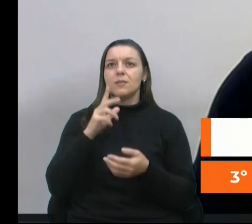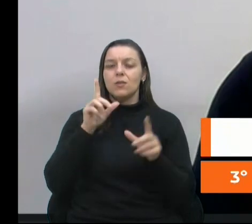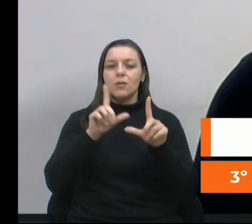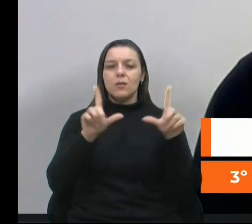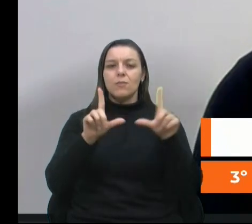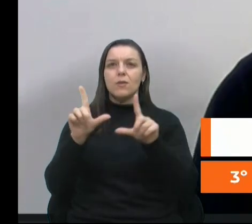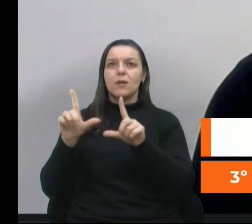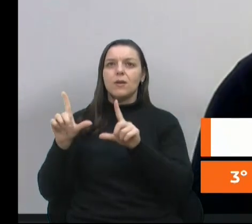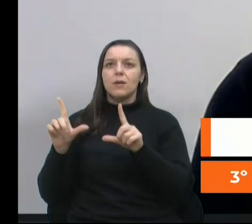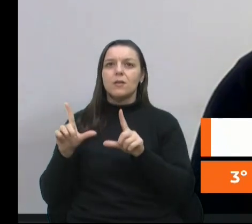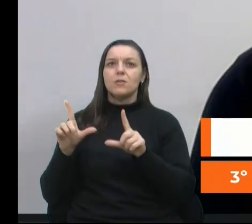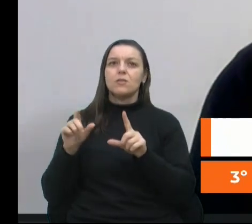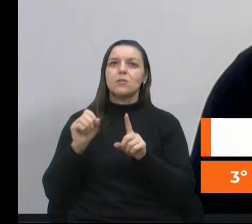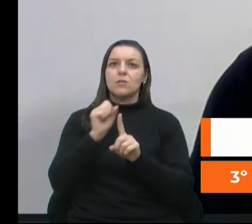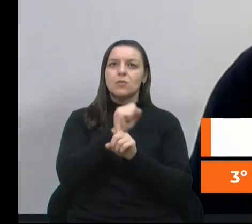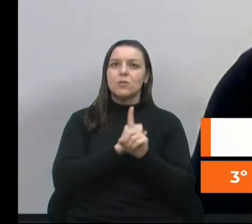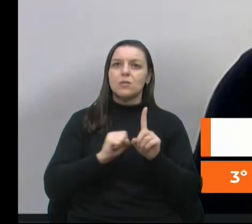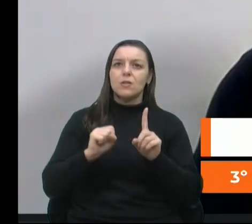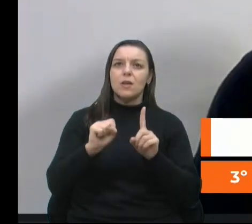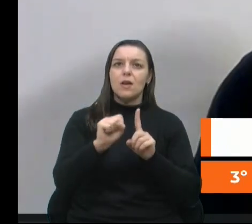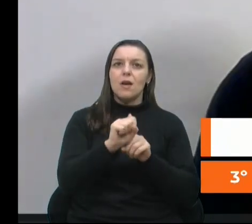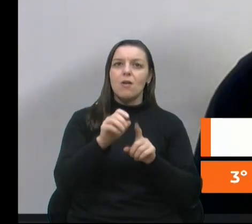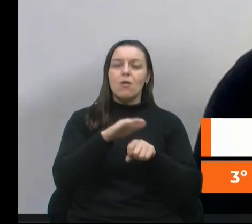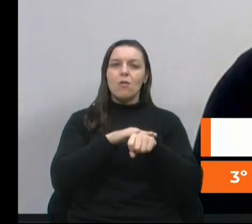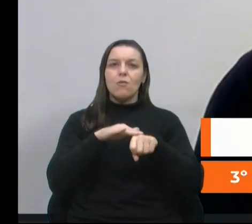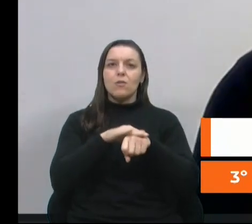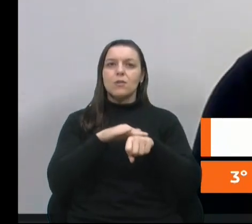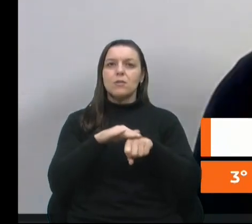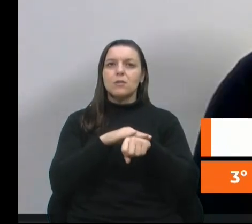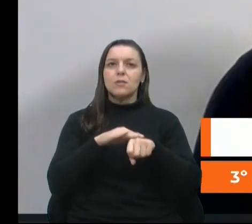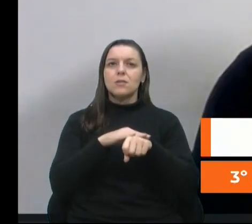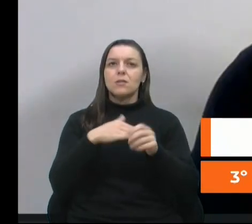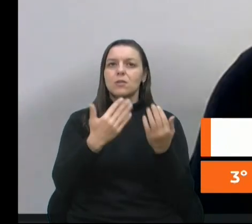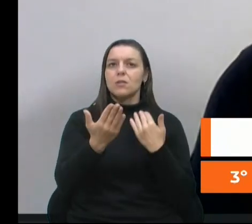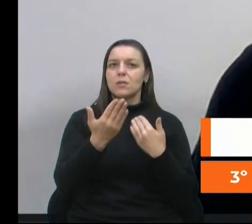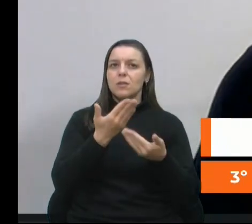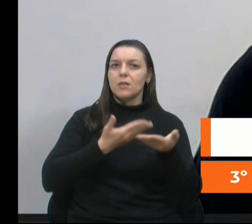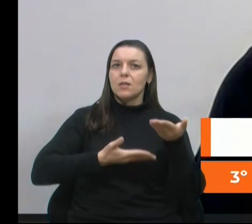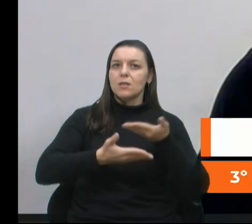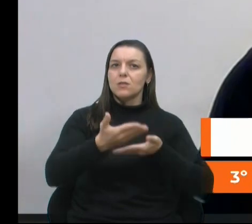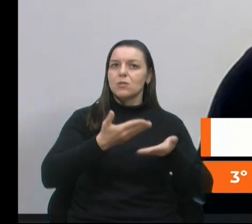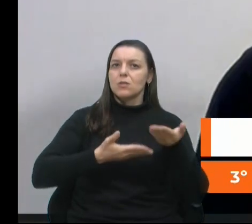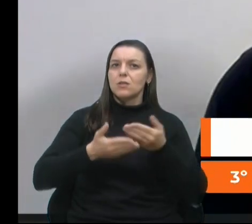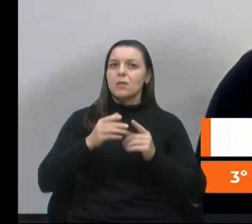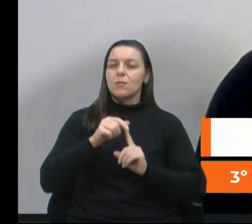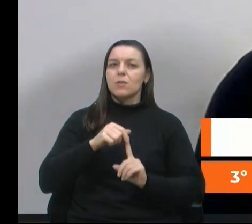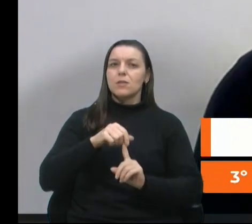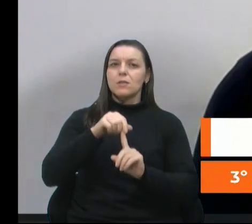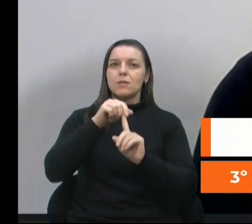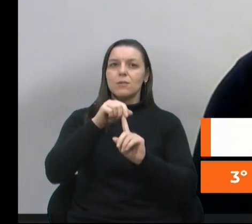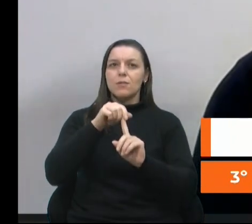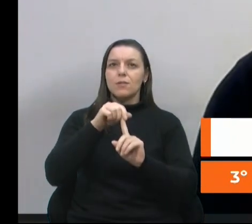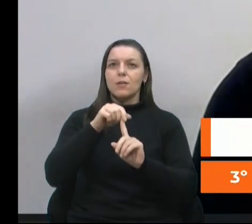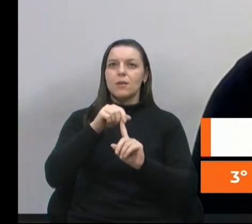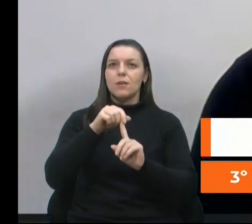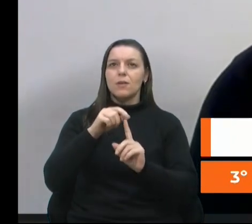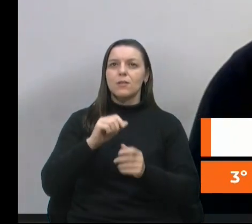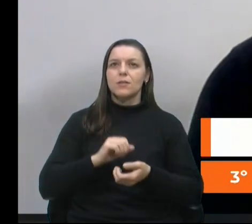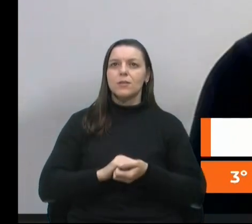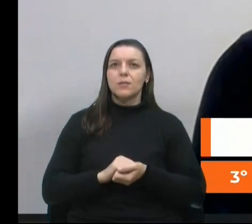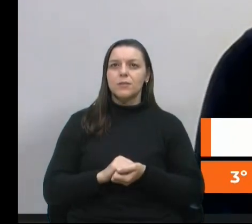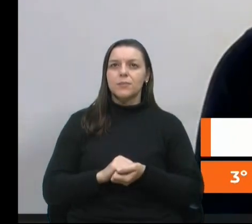de pessoas socializando, de pessoas conversando, interagindo, e principalmente nesses jogos de primeira